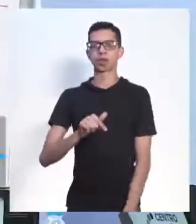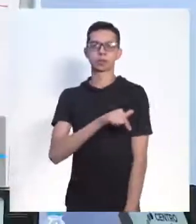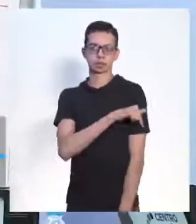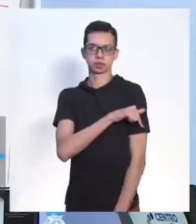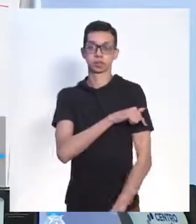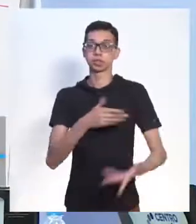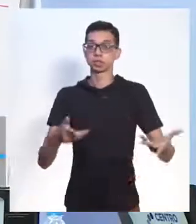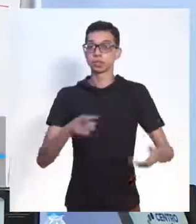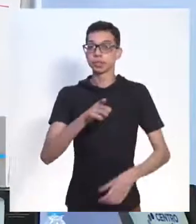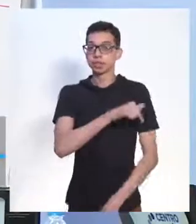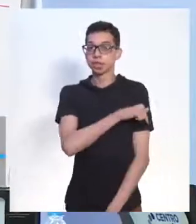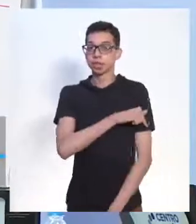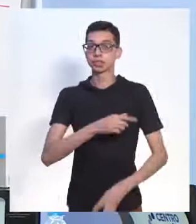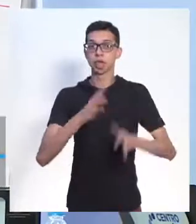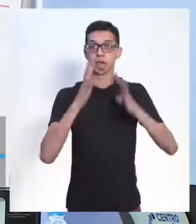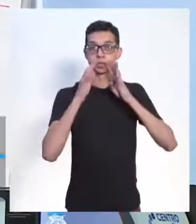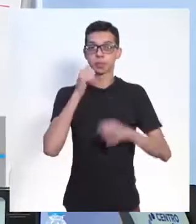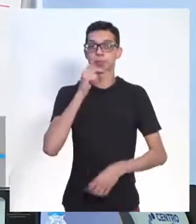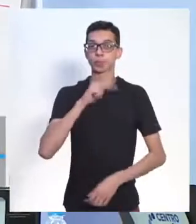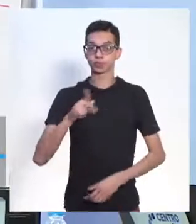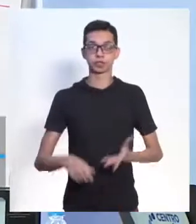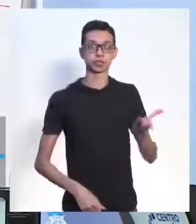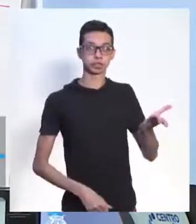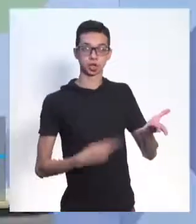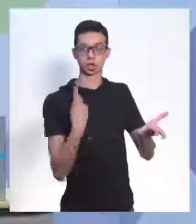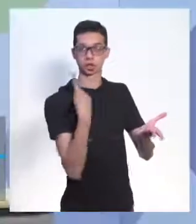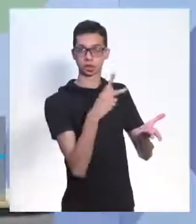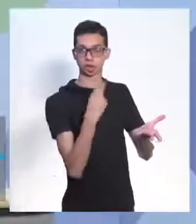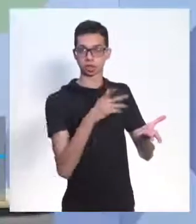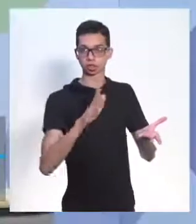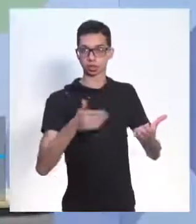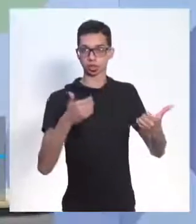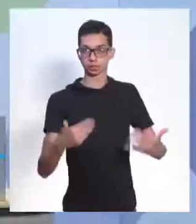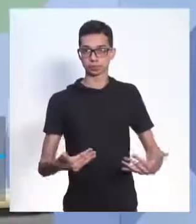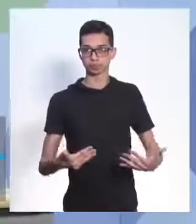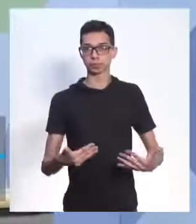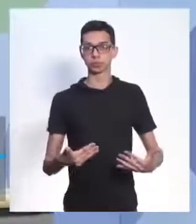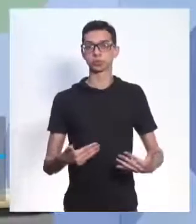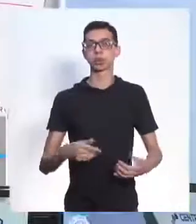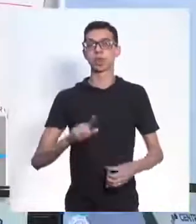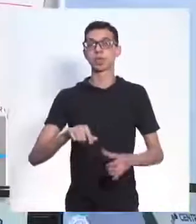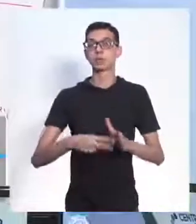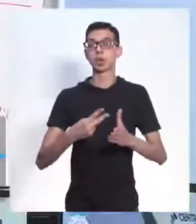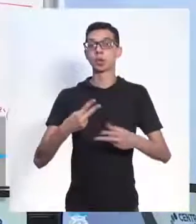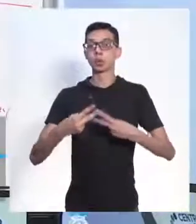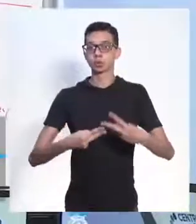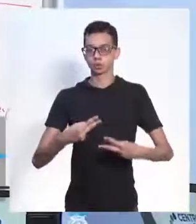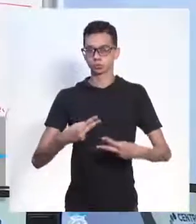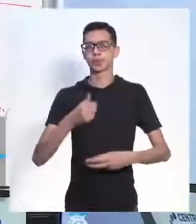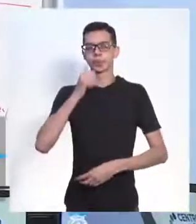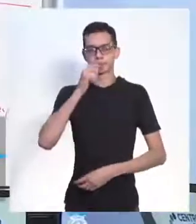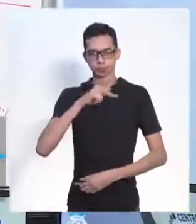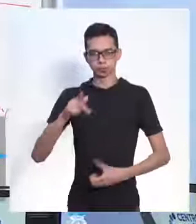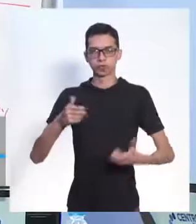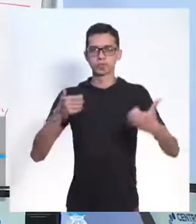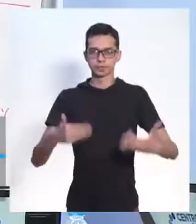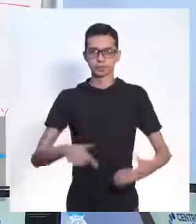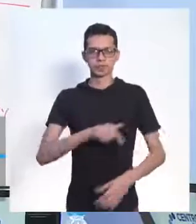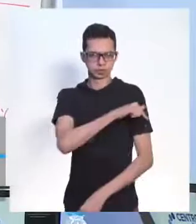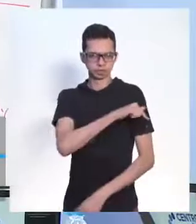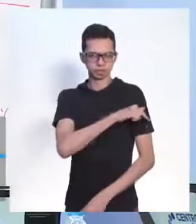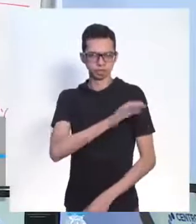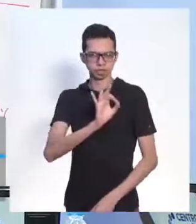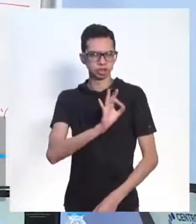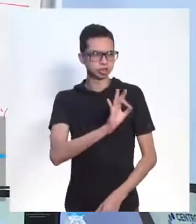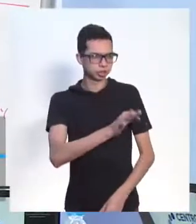aulas da professora Antônia, né, Antônia? A Antônia explicou isso aqui agora. No segundo bimestre. Segundo bimestre também ela explicou para o 7º ano, né? No